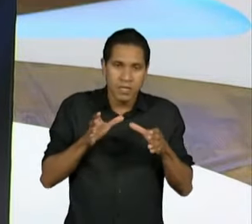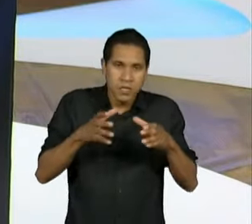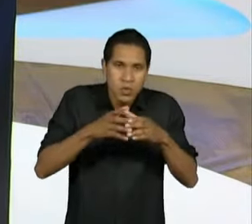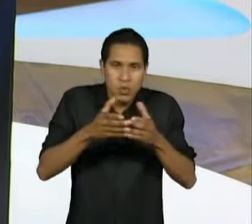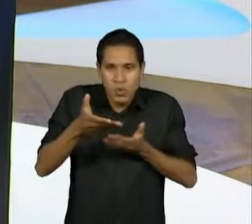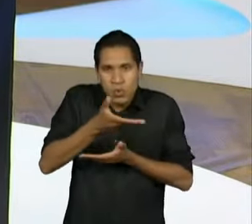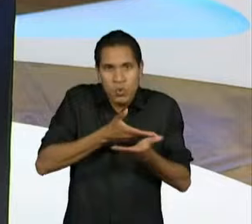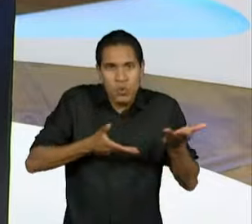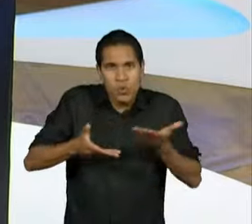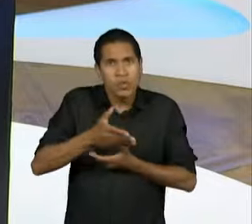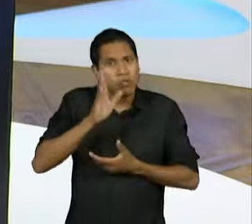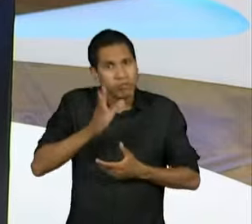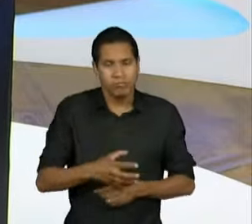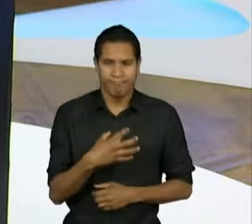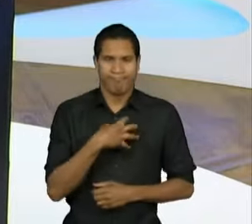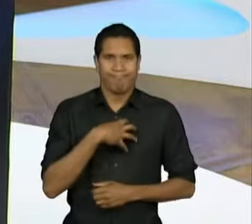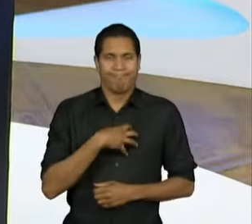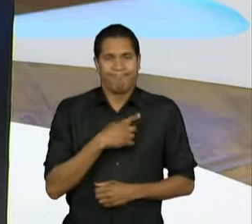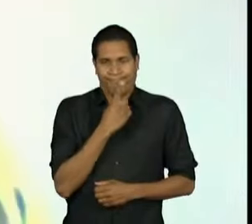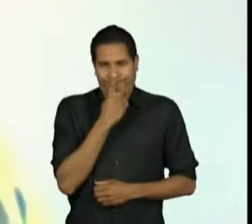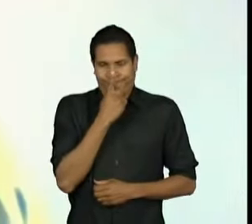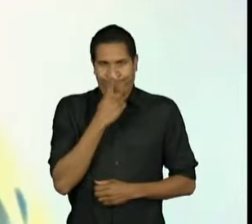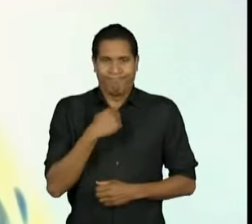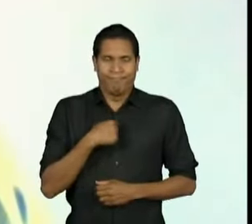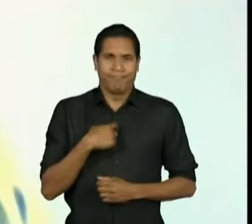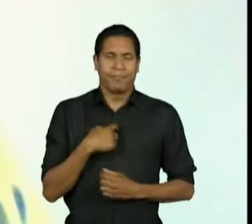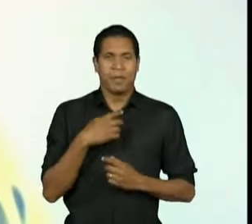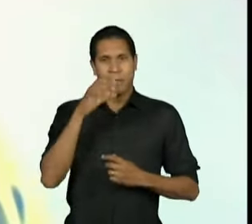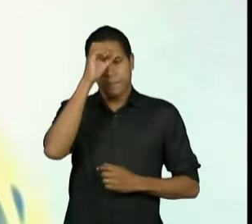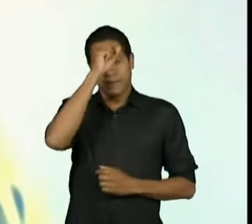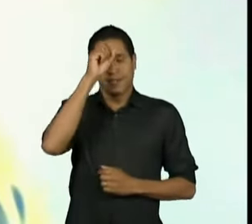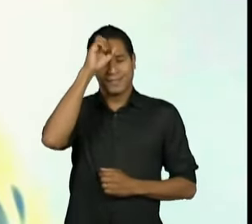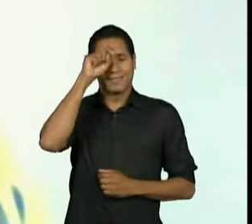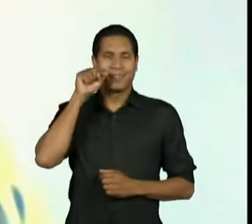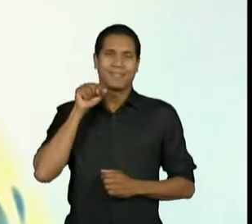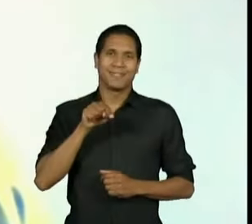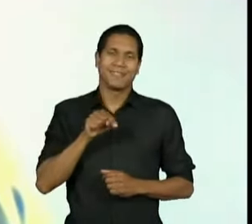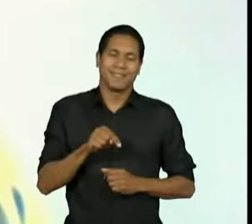estar que me formou. Então,